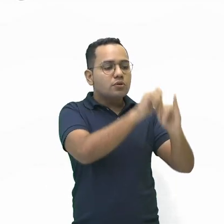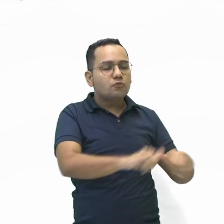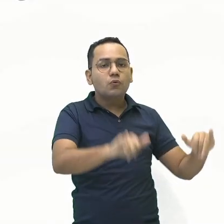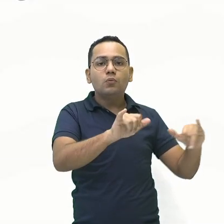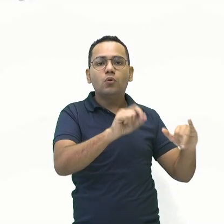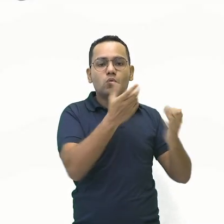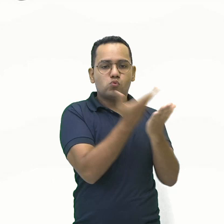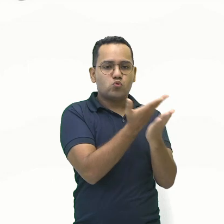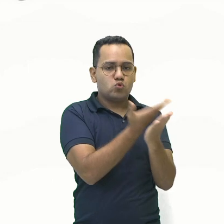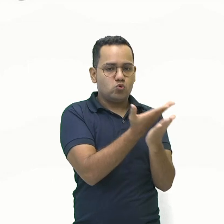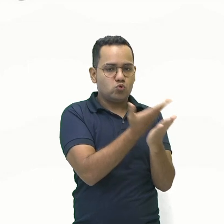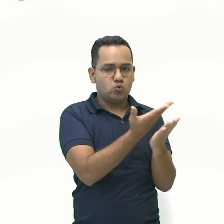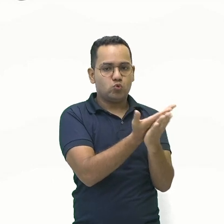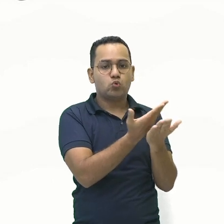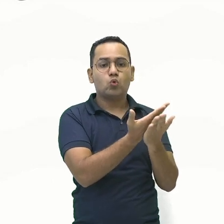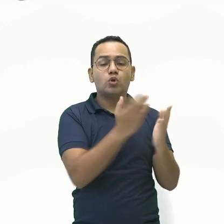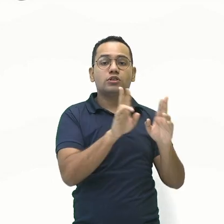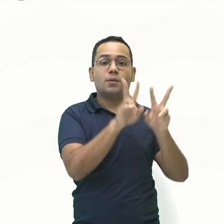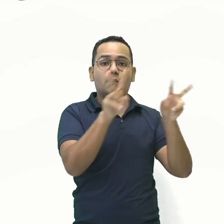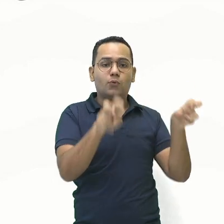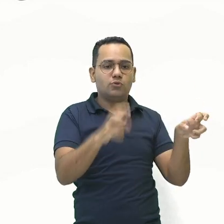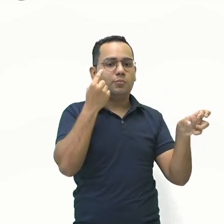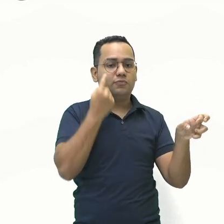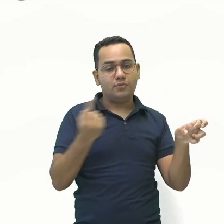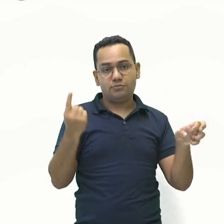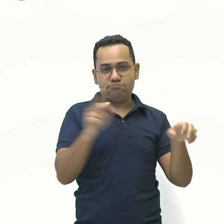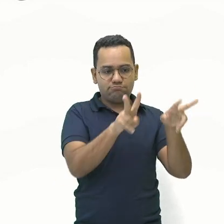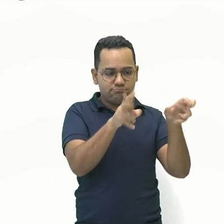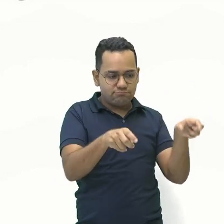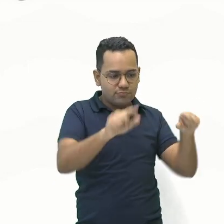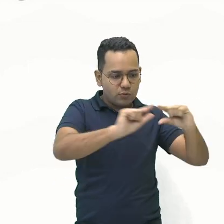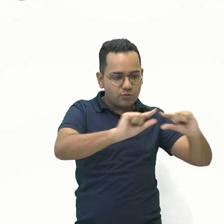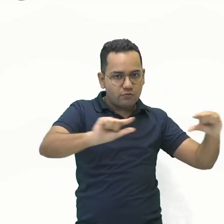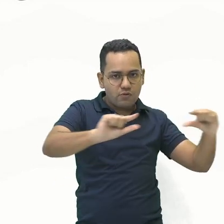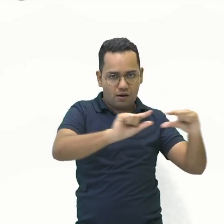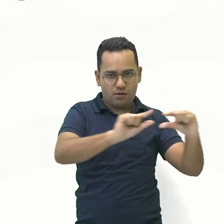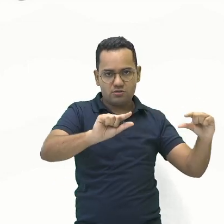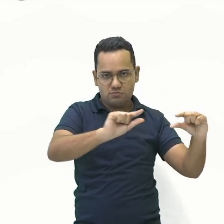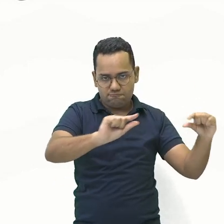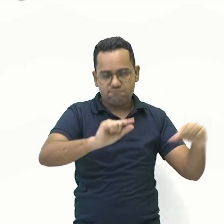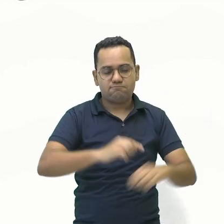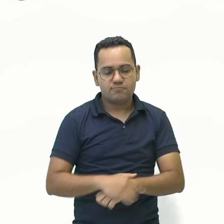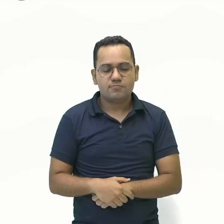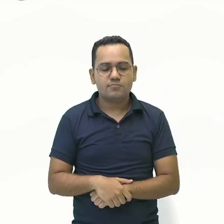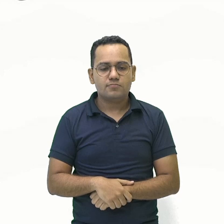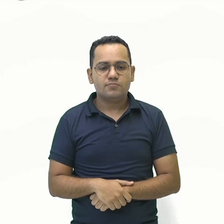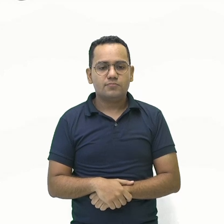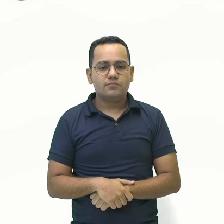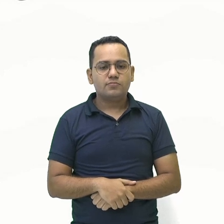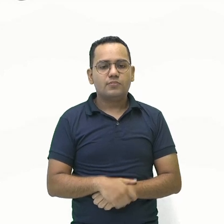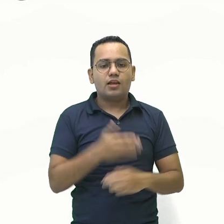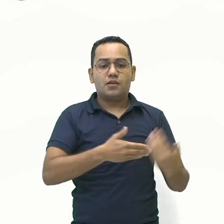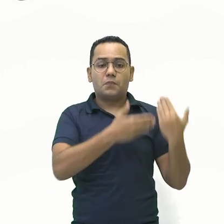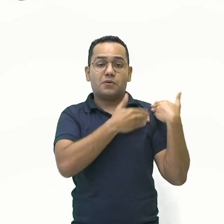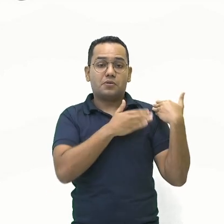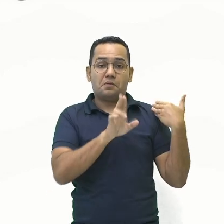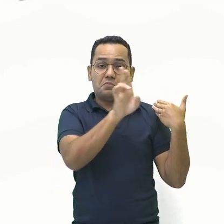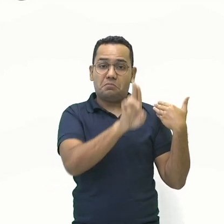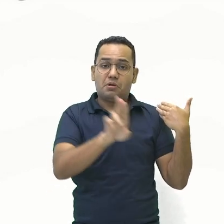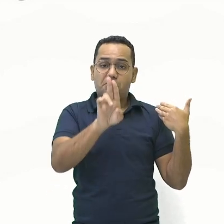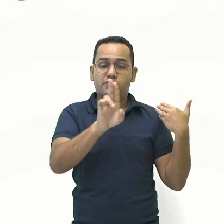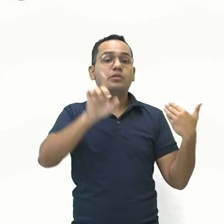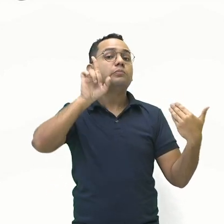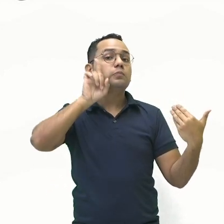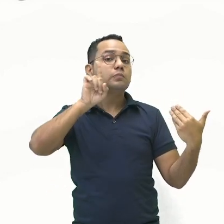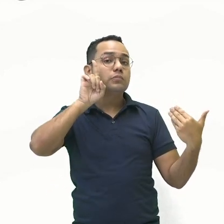um estudo denominado Limites do Crescimento, tá certo? Feito por essa universidade estadunidense que eu acabei de citar